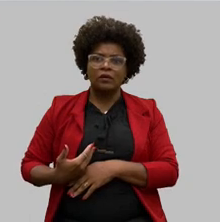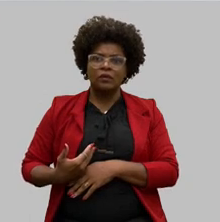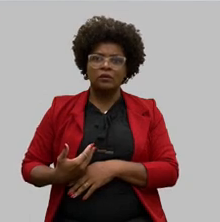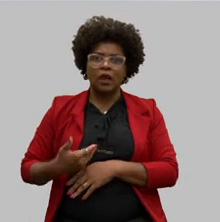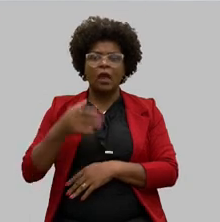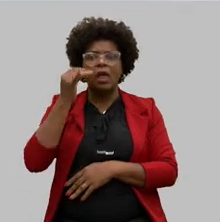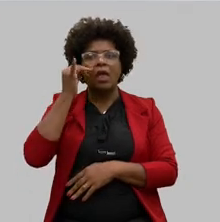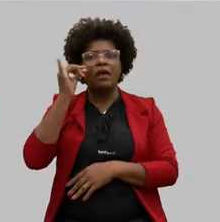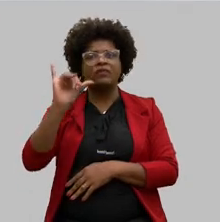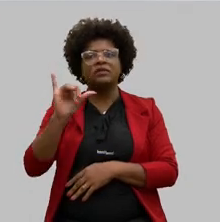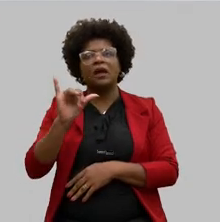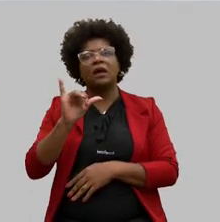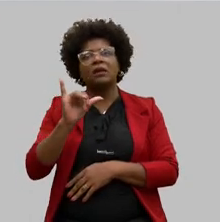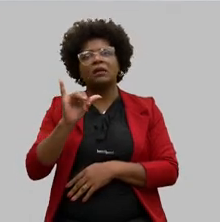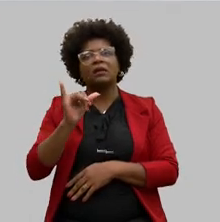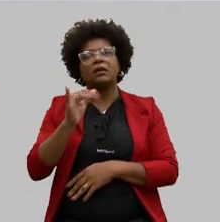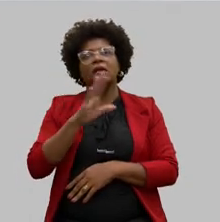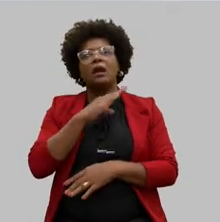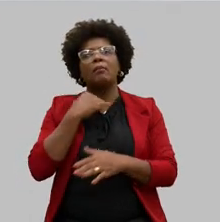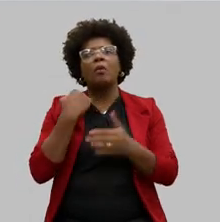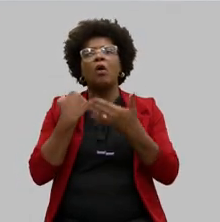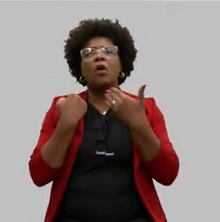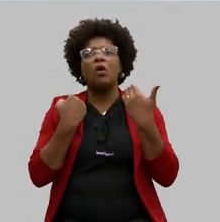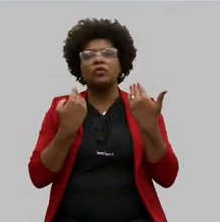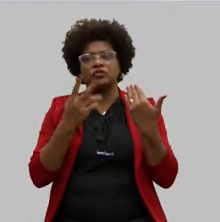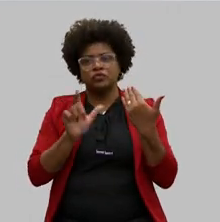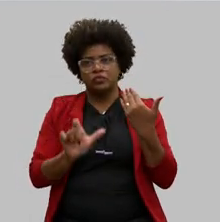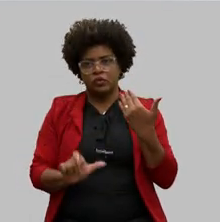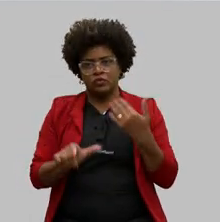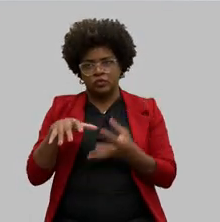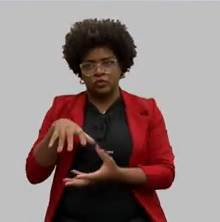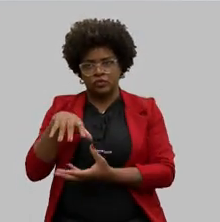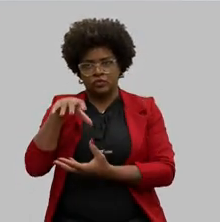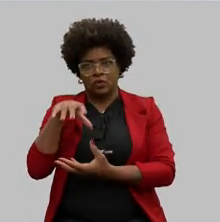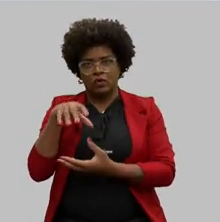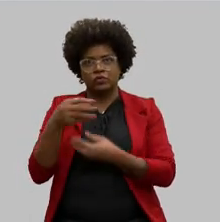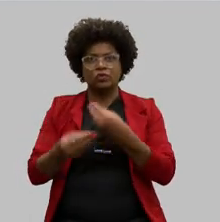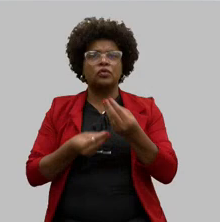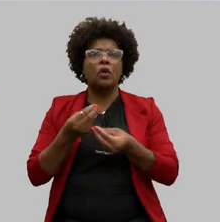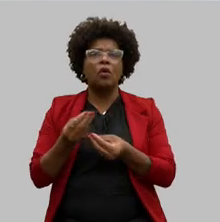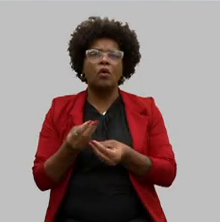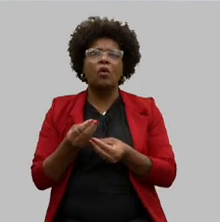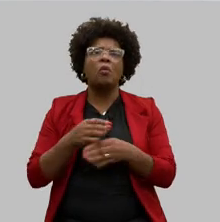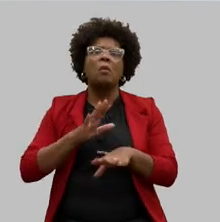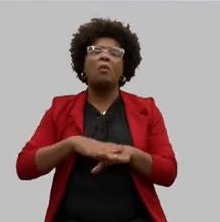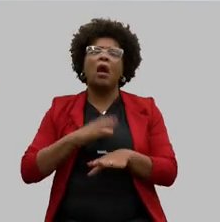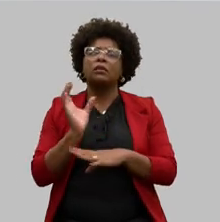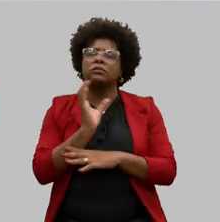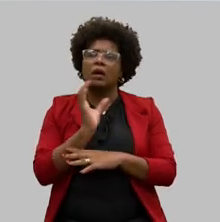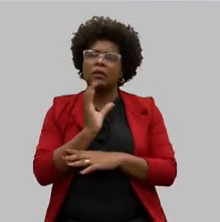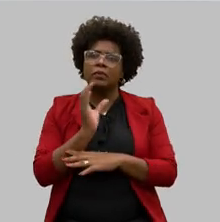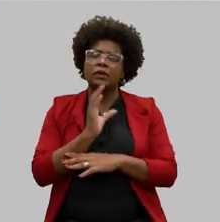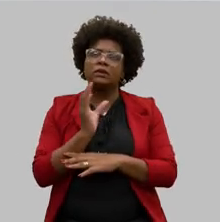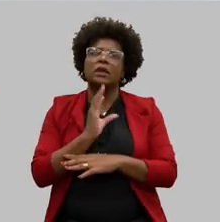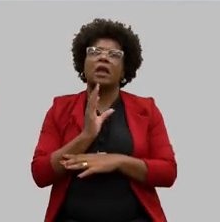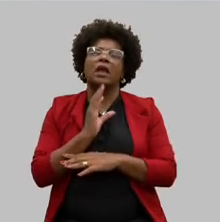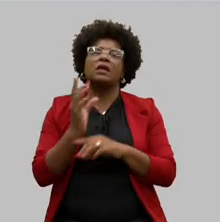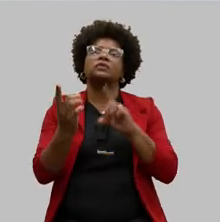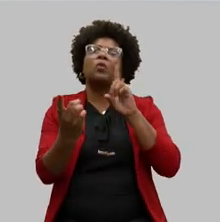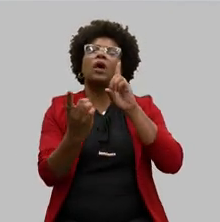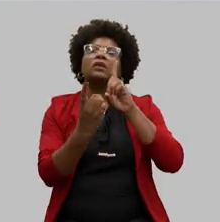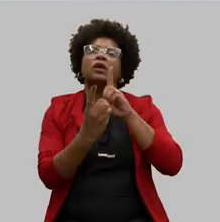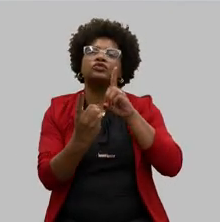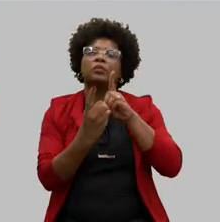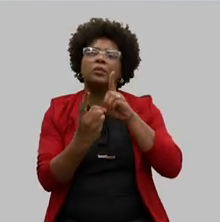muita morte como de idosos como agilidade nas consultas especializadas que o